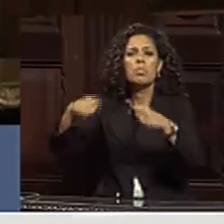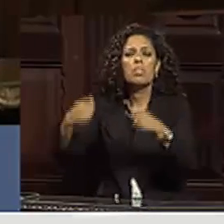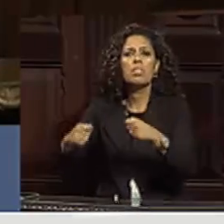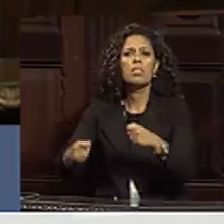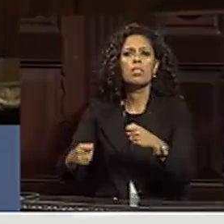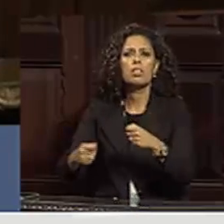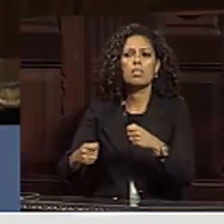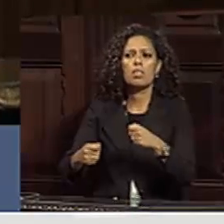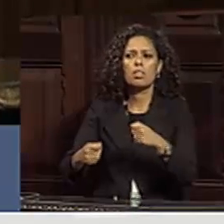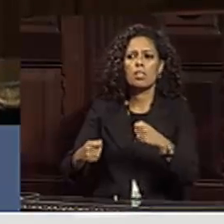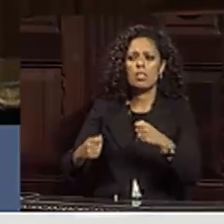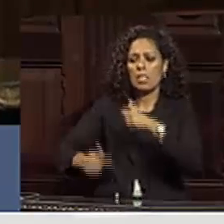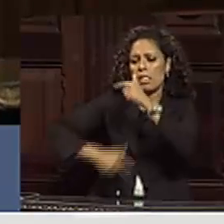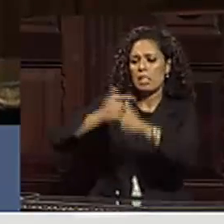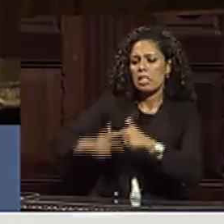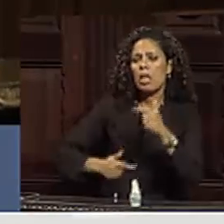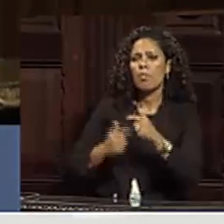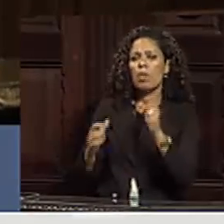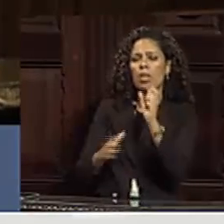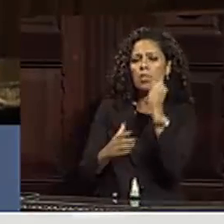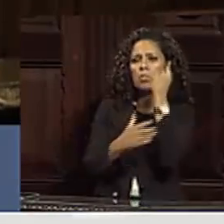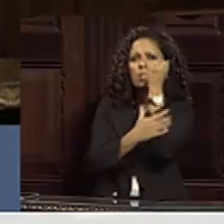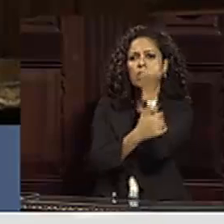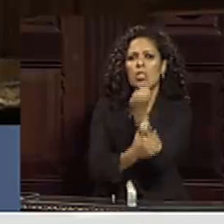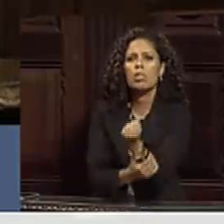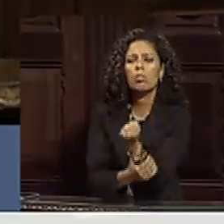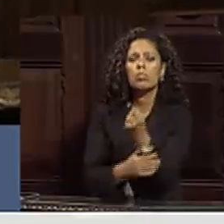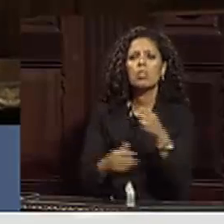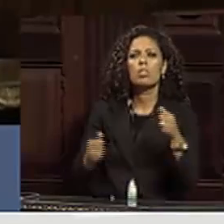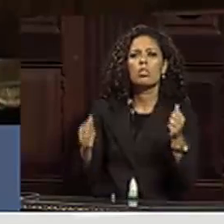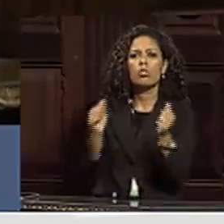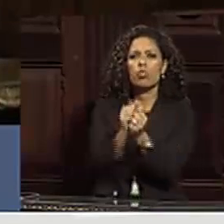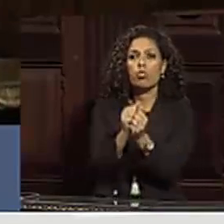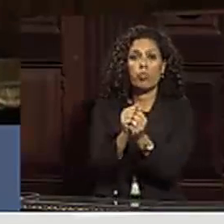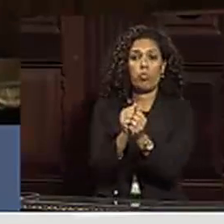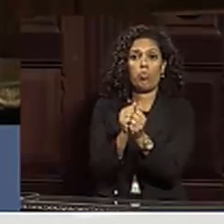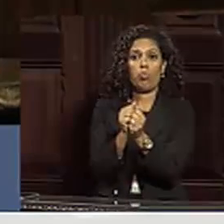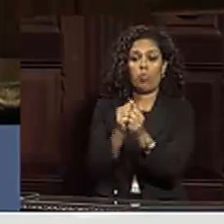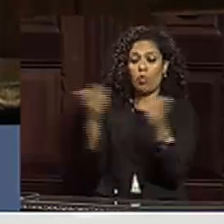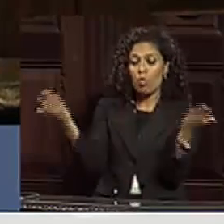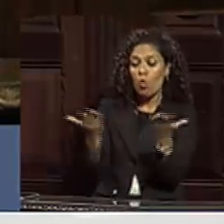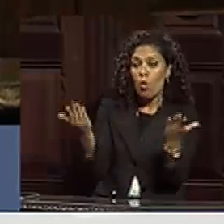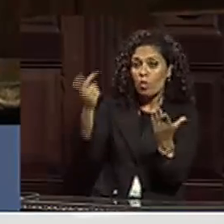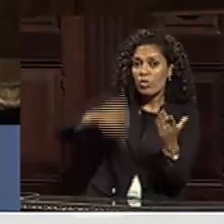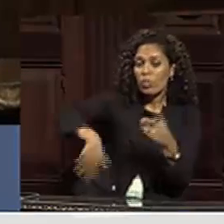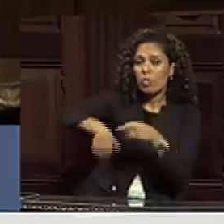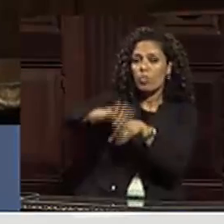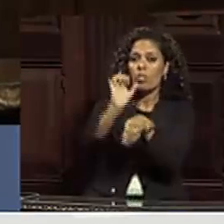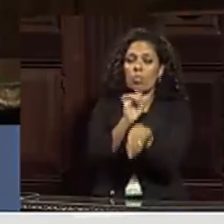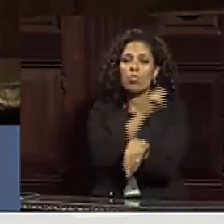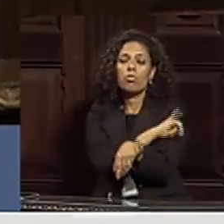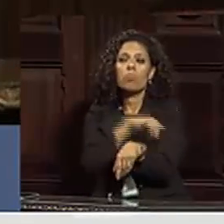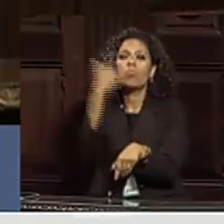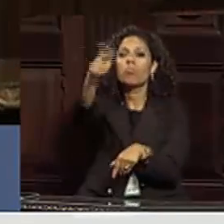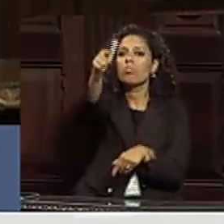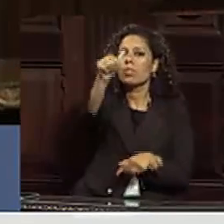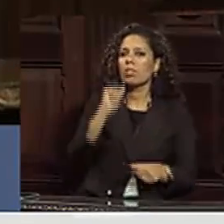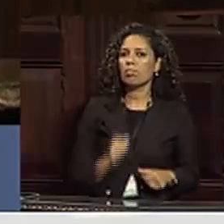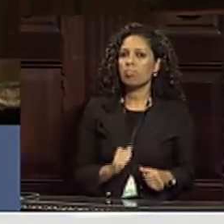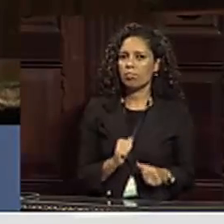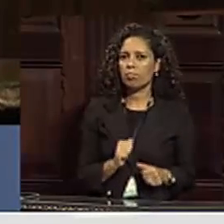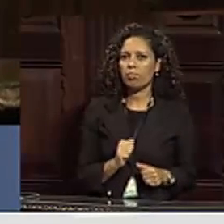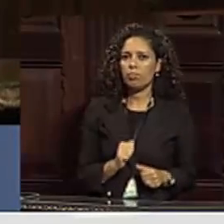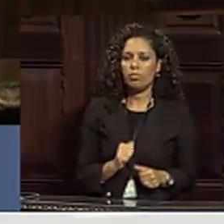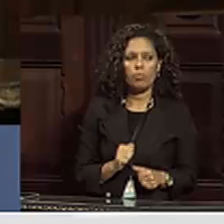criação da segurança, da sensação de segurança que não existe no Rio de Janeiro. Eu quero dizer a vocês